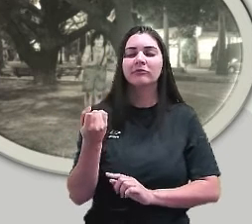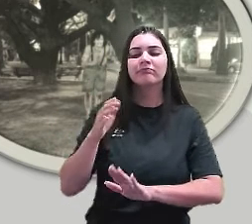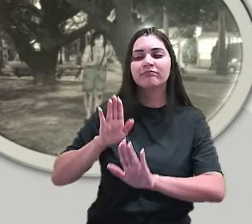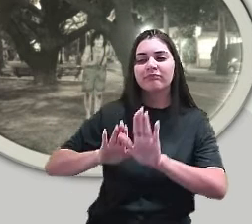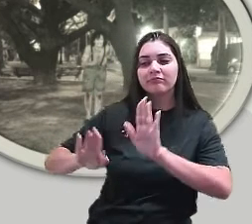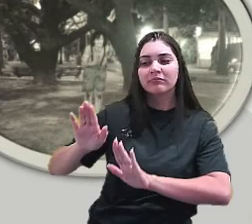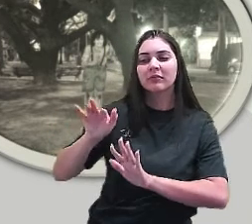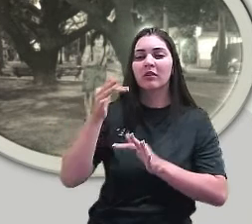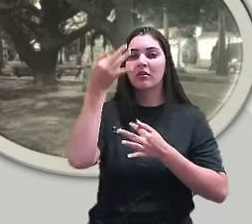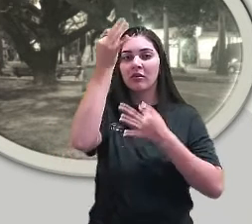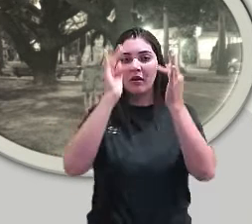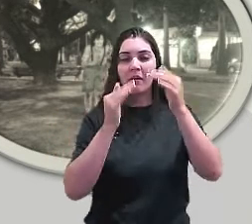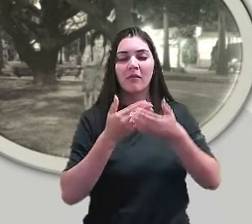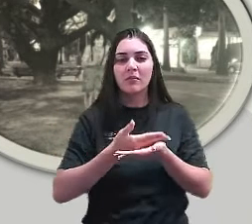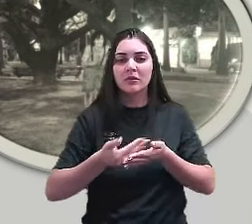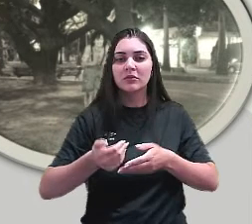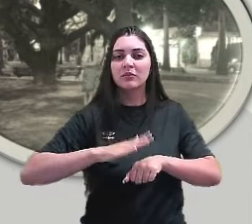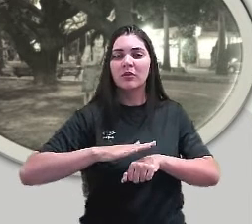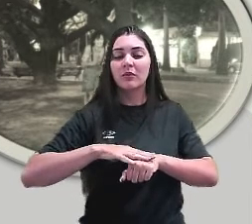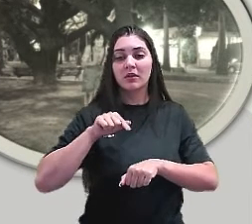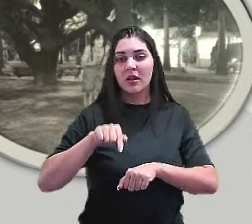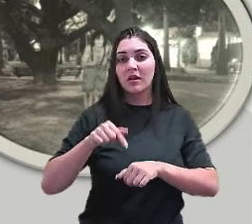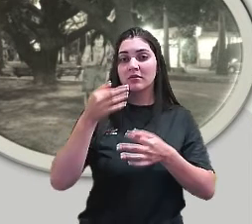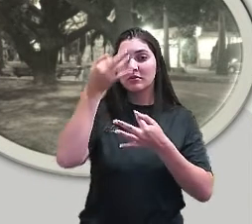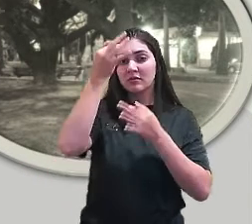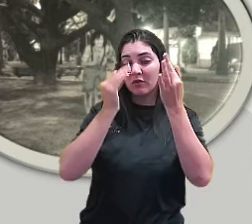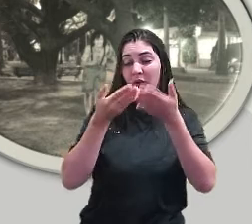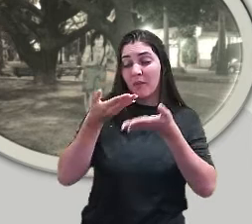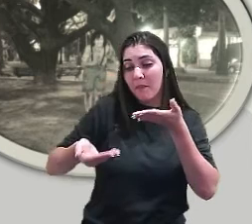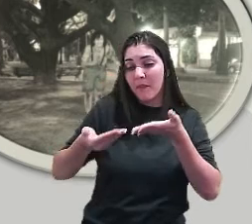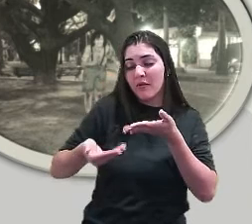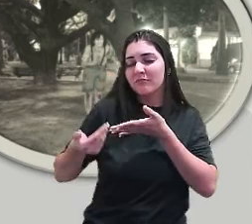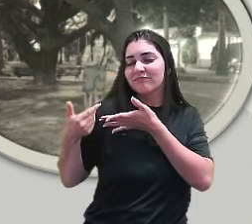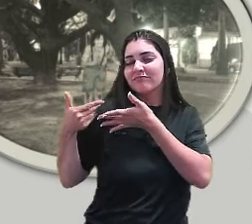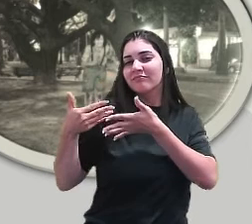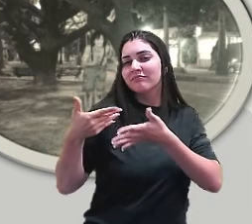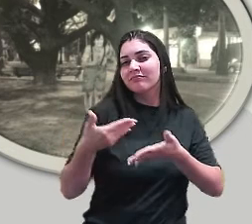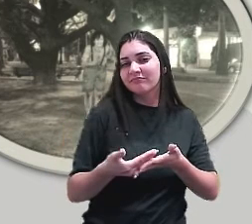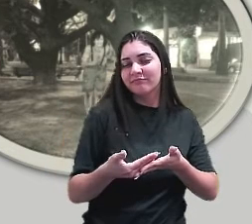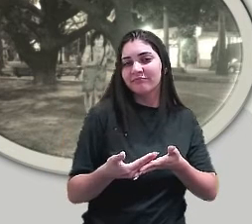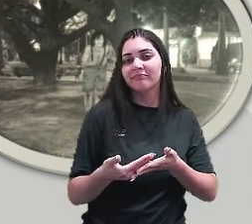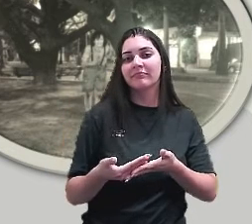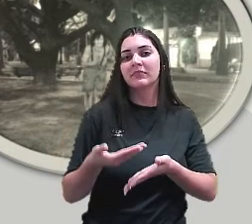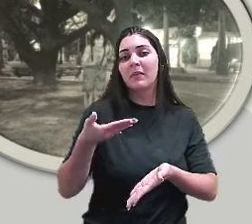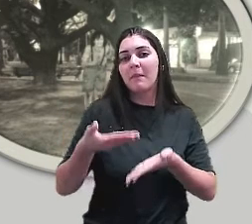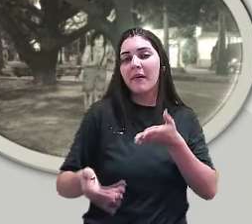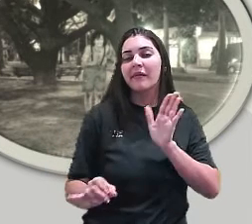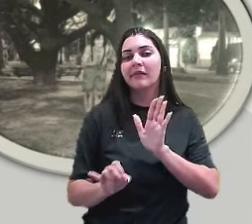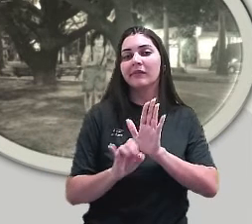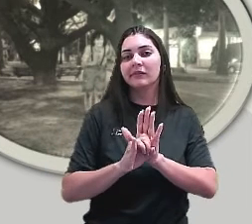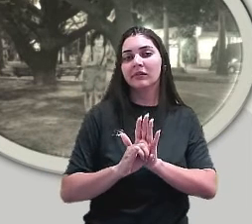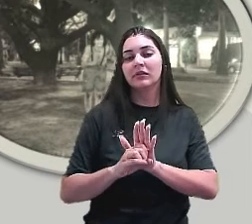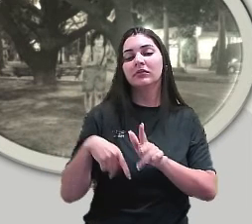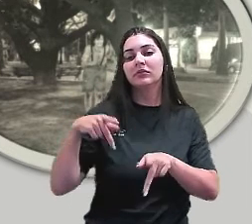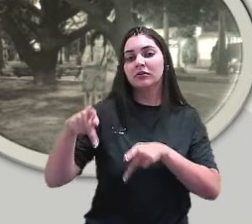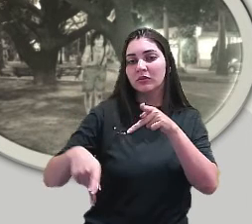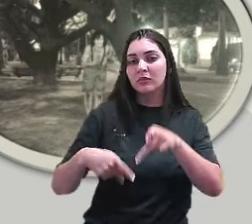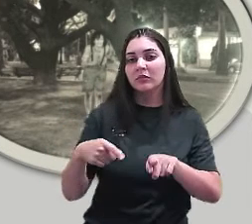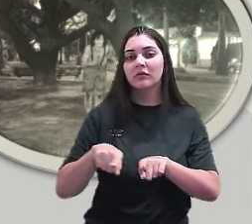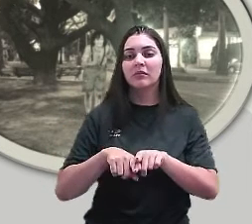A partir do momento que esse folclore ele é perdido com o tempo, se perde a identidade de um povo, as